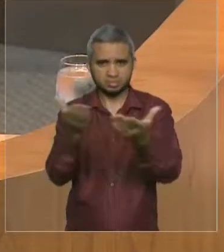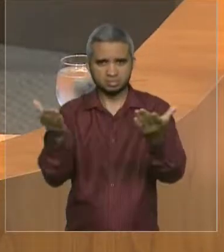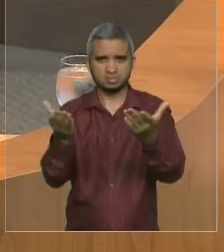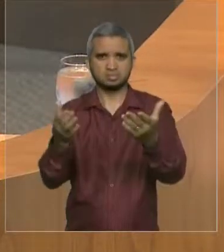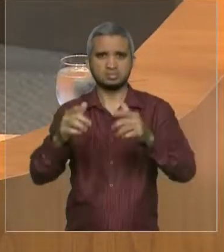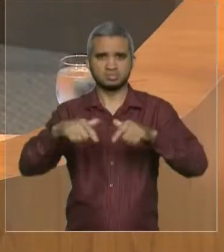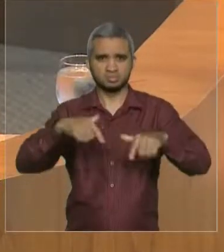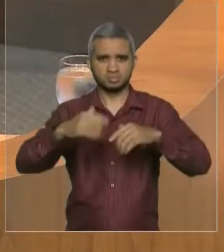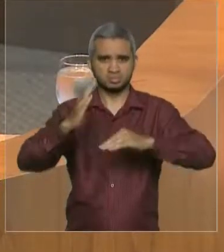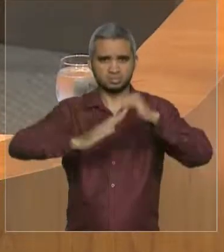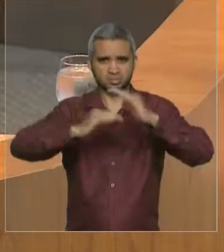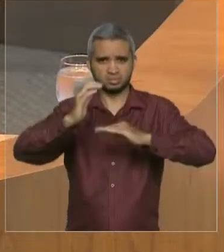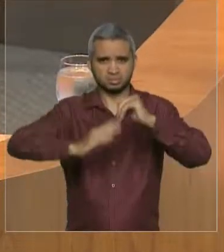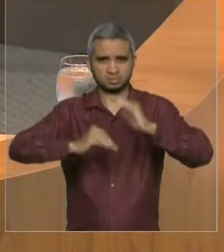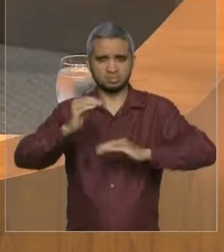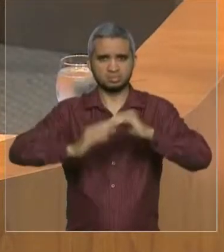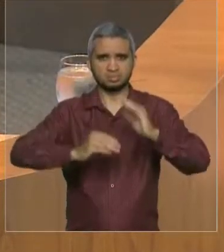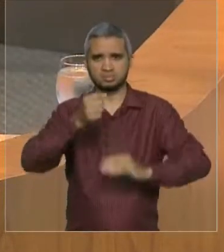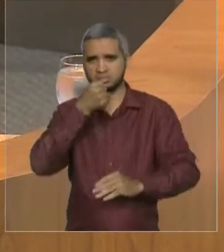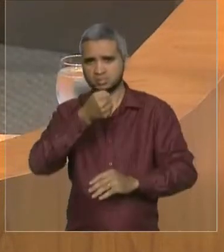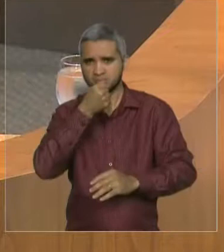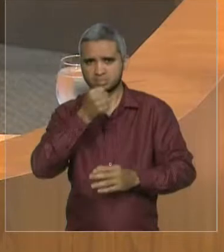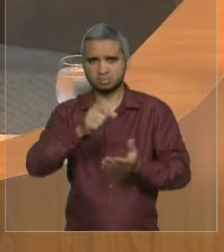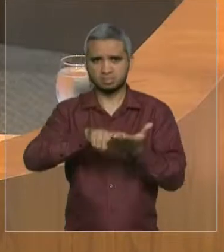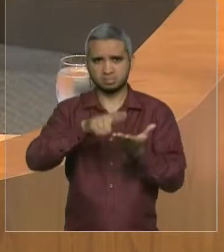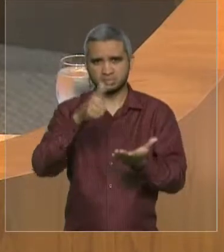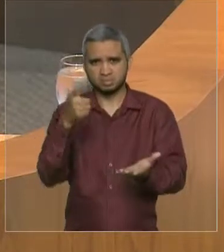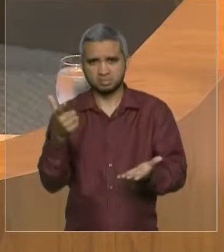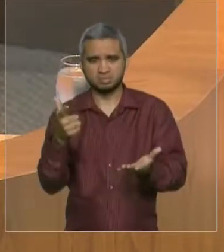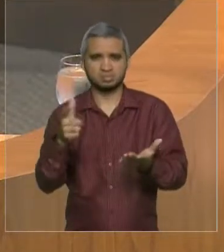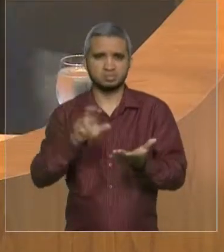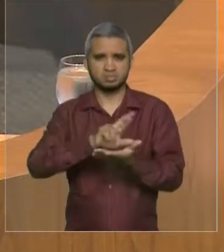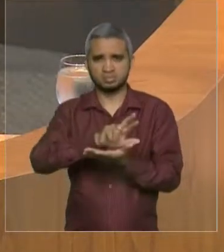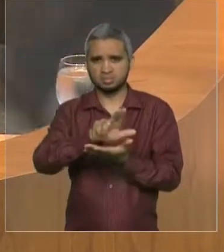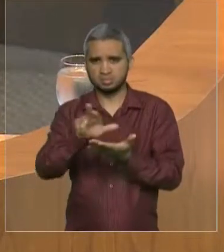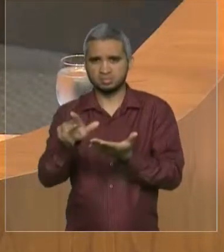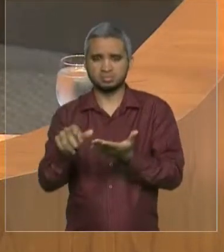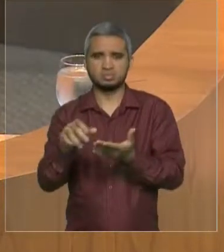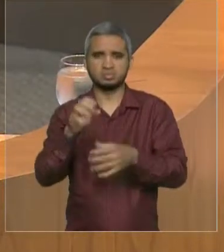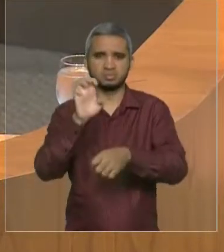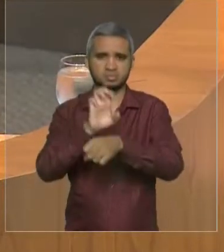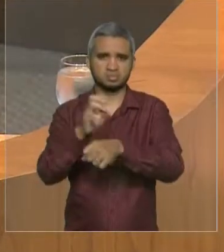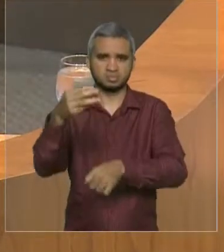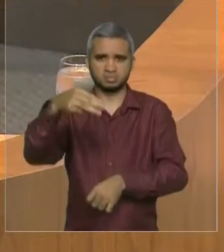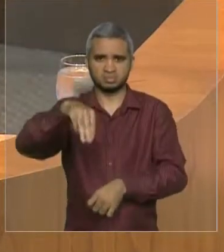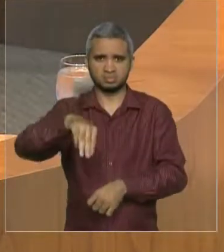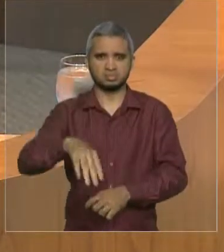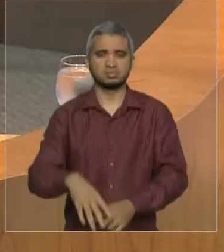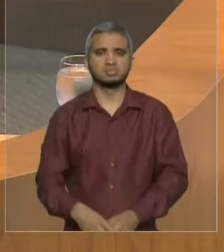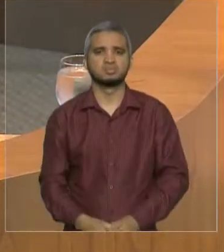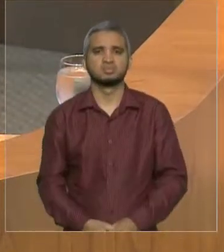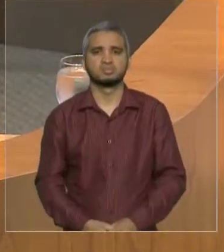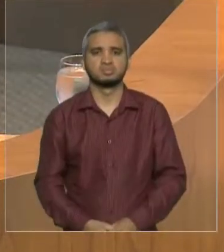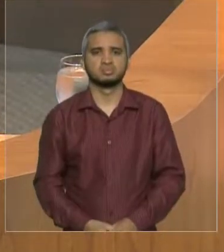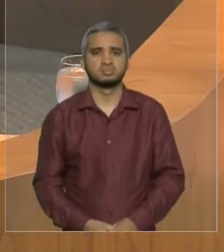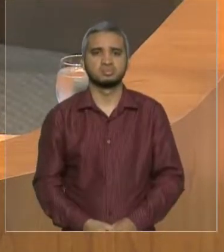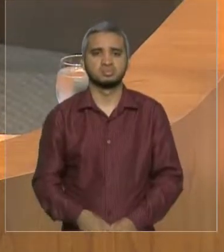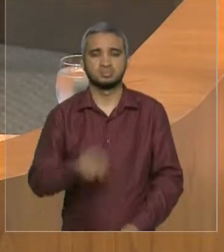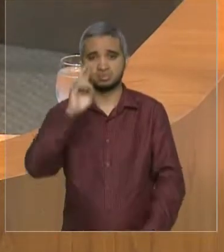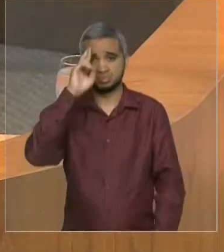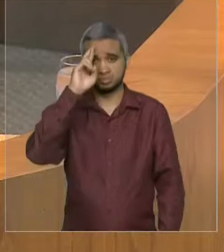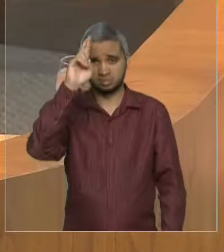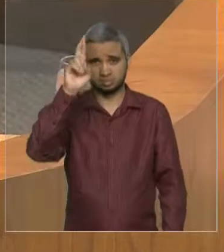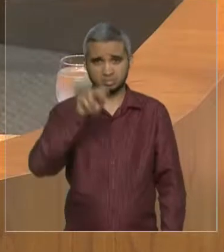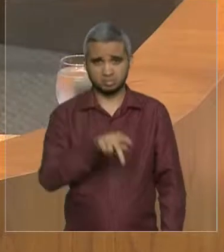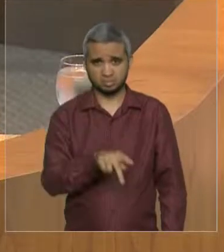nosso respeito a todos que fazem imprensa no estado do Maranhão. Senhor presidente, como pauta do nosso pronunciamento na manhã de hoje,